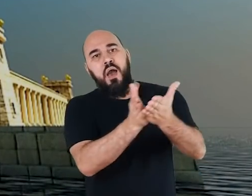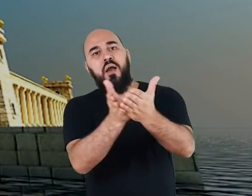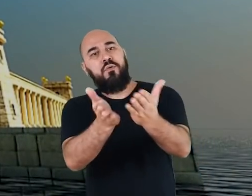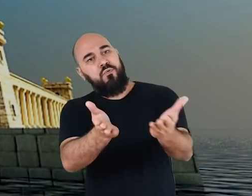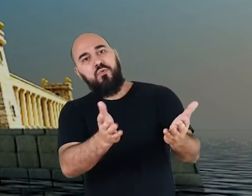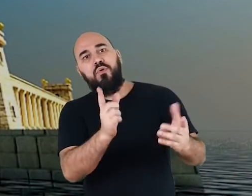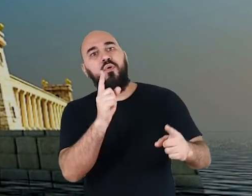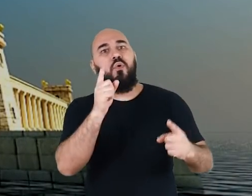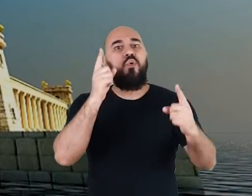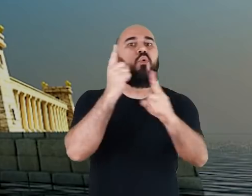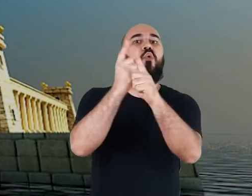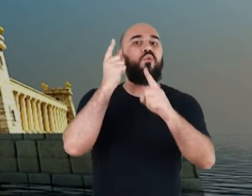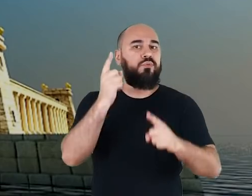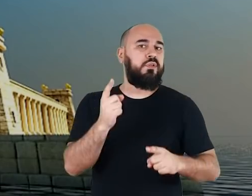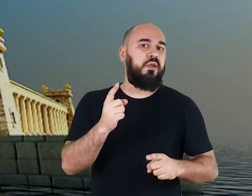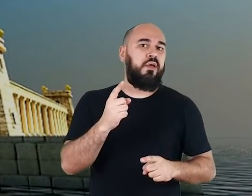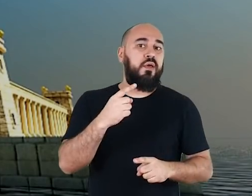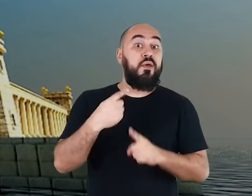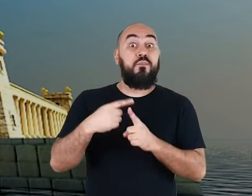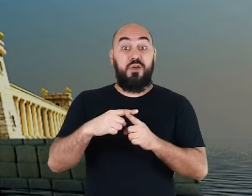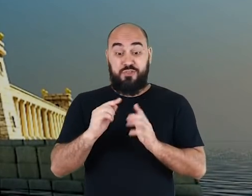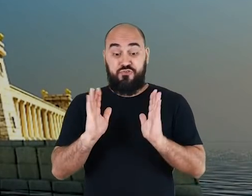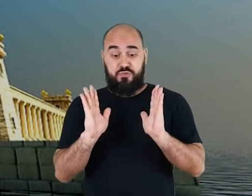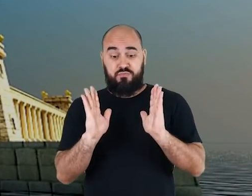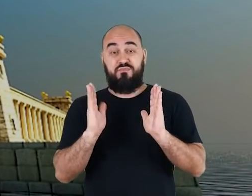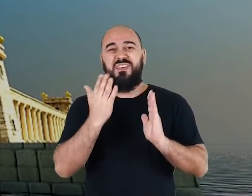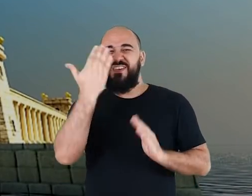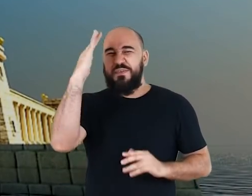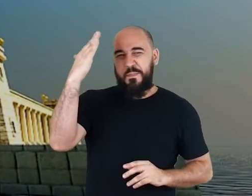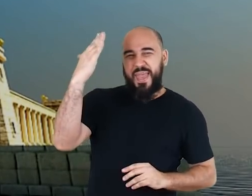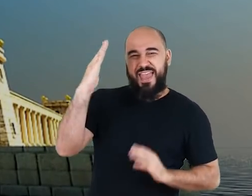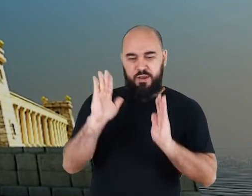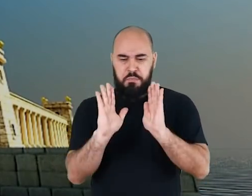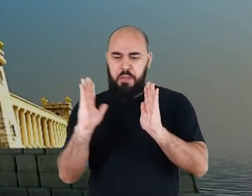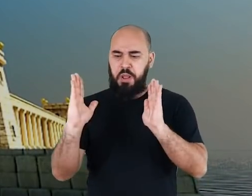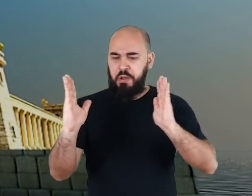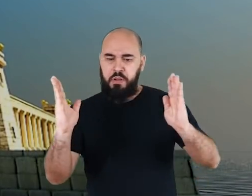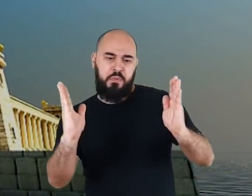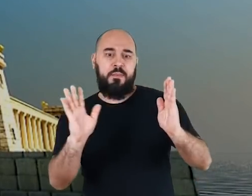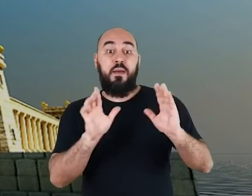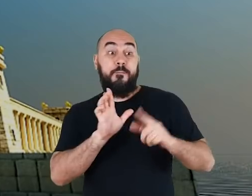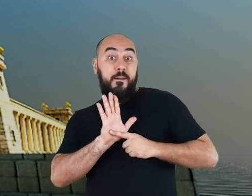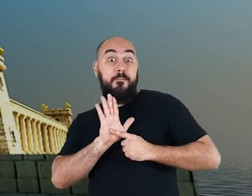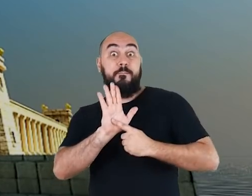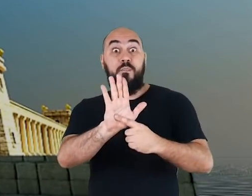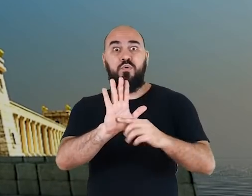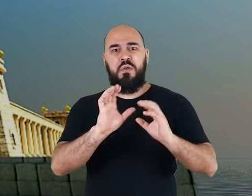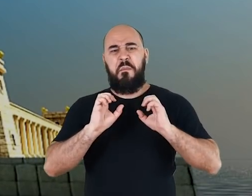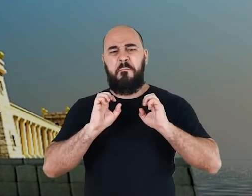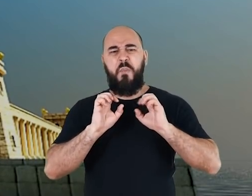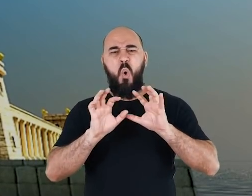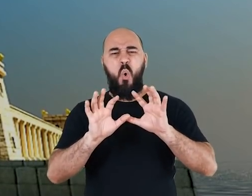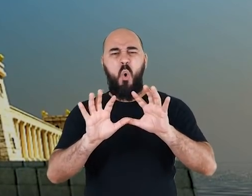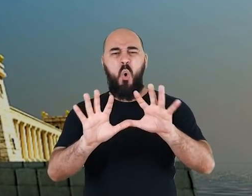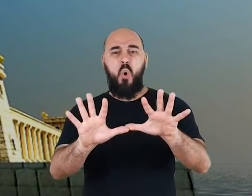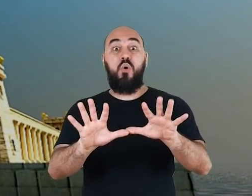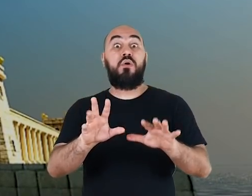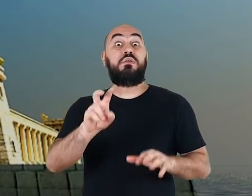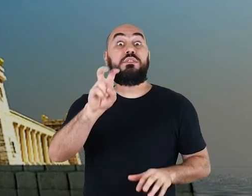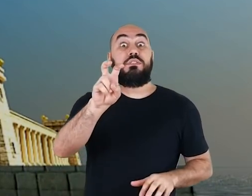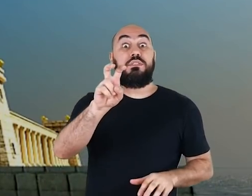ela tinha como auxílio espelhos de bronze que permitia iluminar o mar, segundo dados da época, a